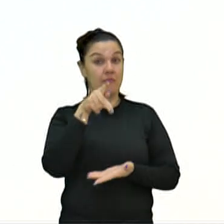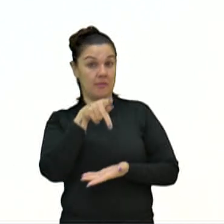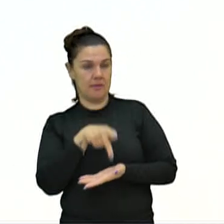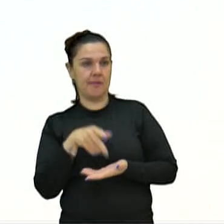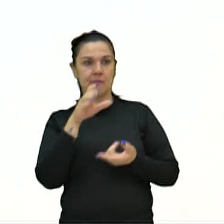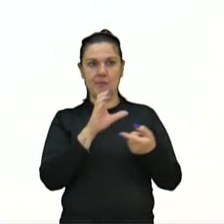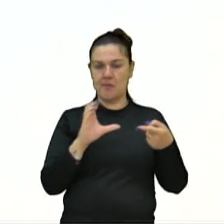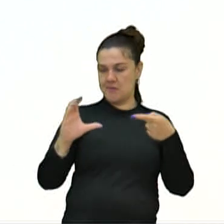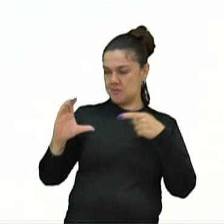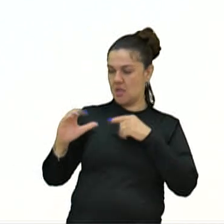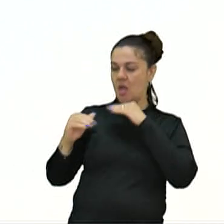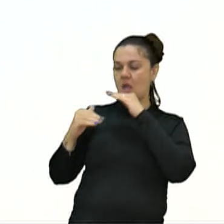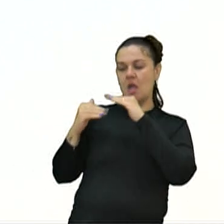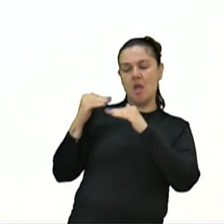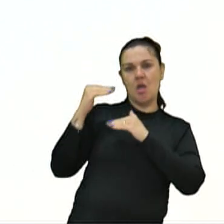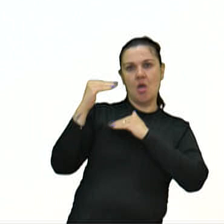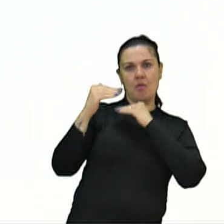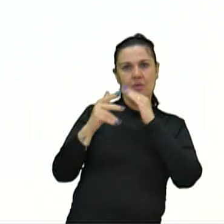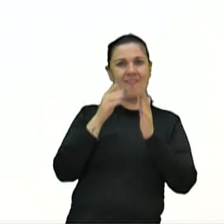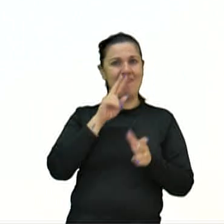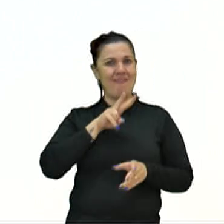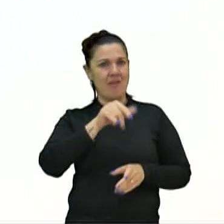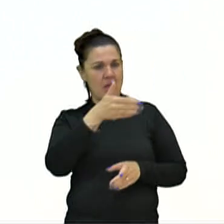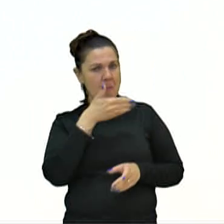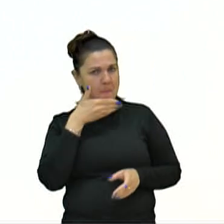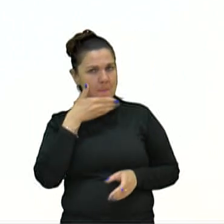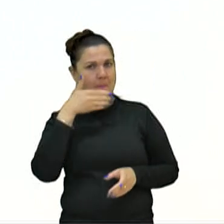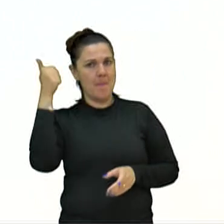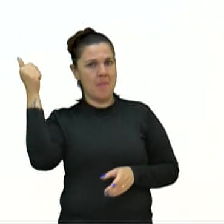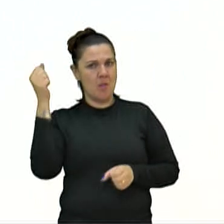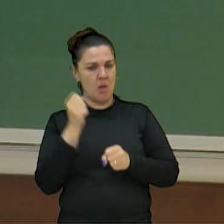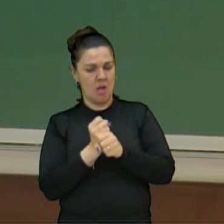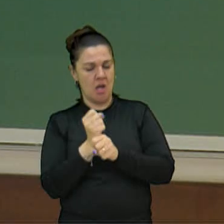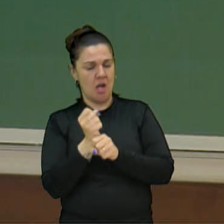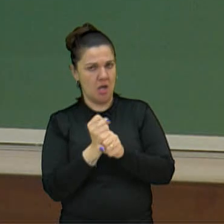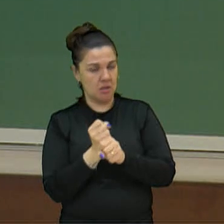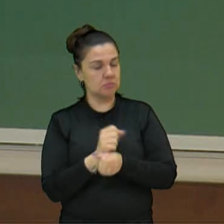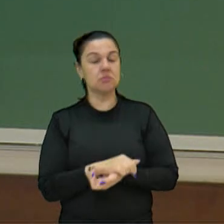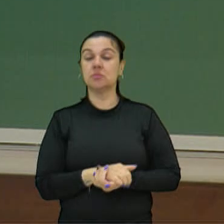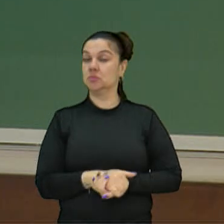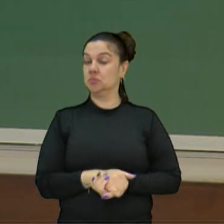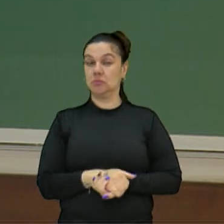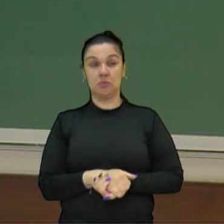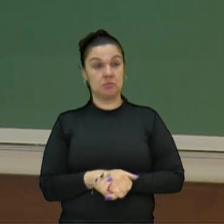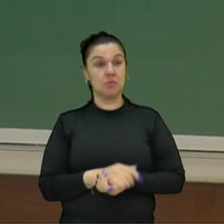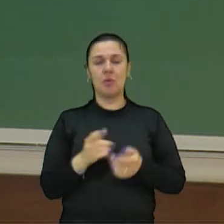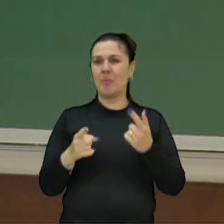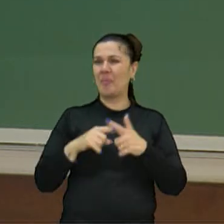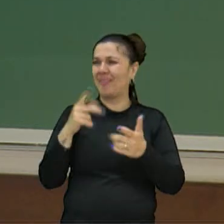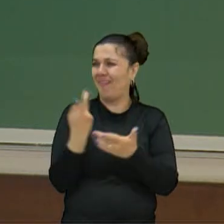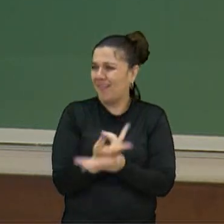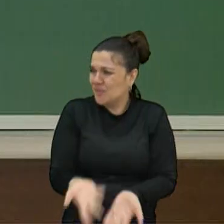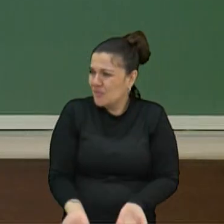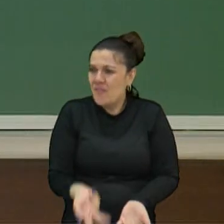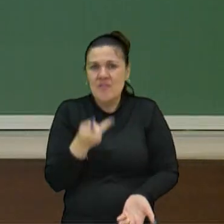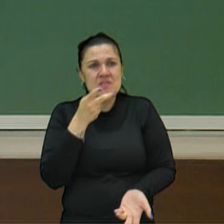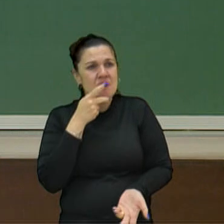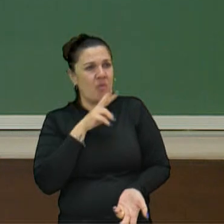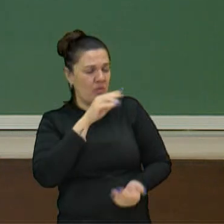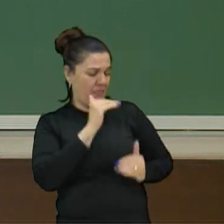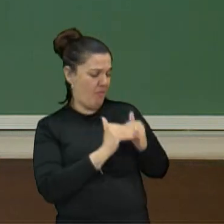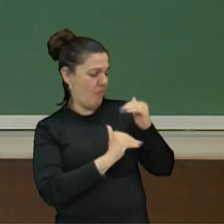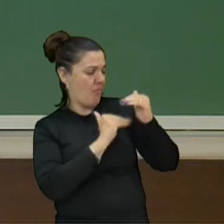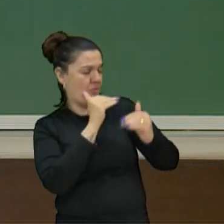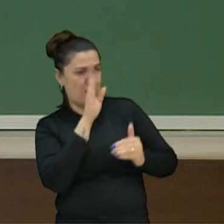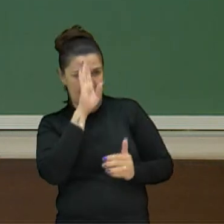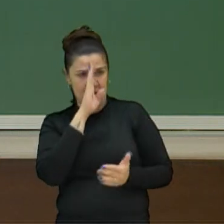o evolucionismo, as espécies vão sendo melhoradas ao longo do tempo? Não, gente, tá? Esse aqui tá errado. Ué, professora, mas você acabou de falar que o